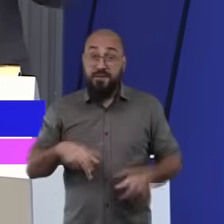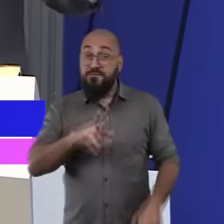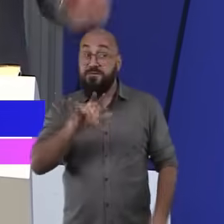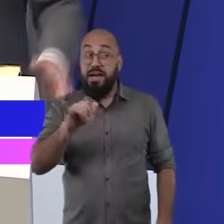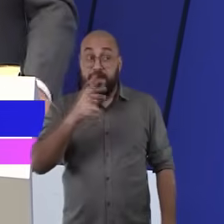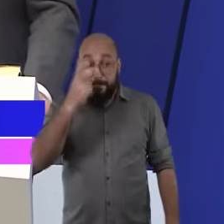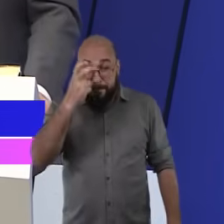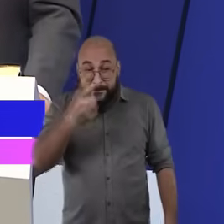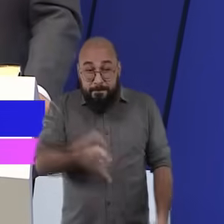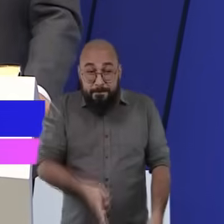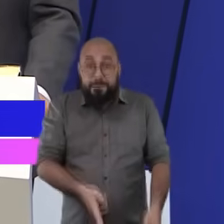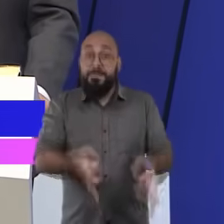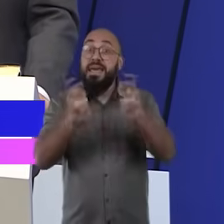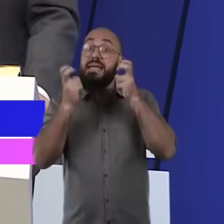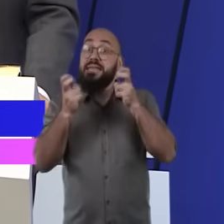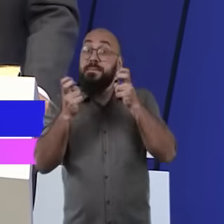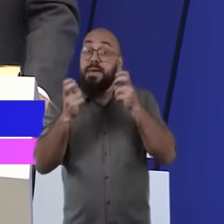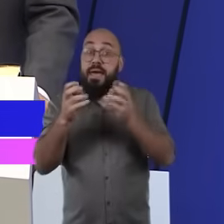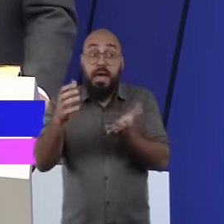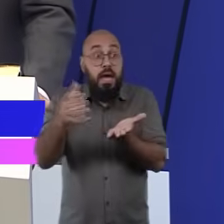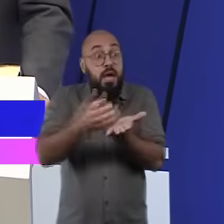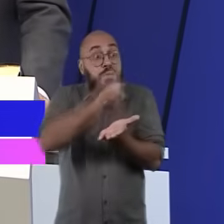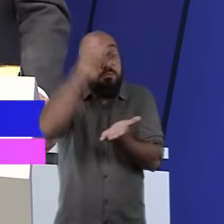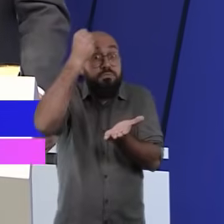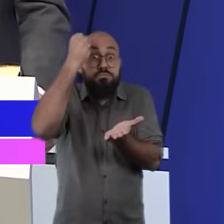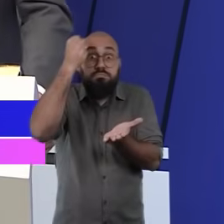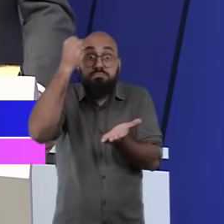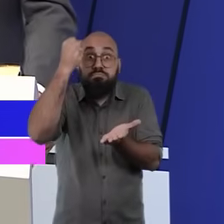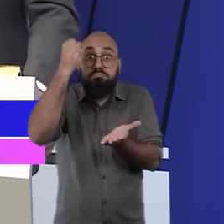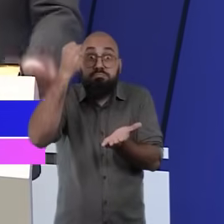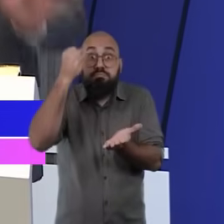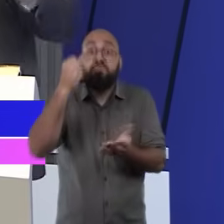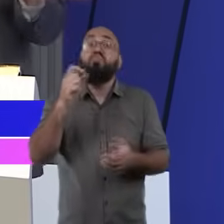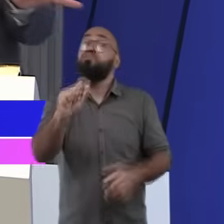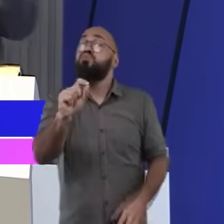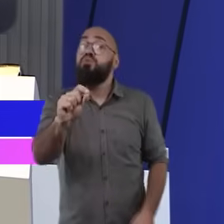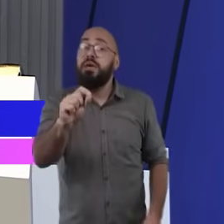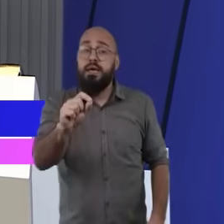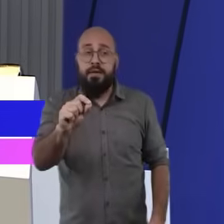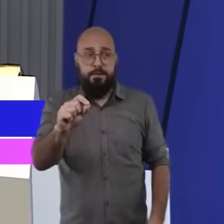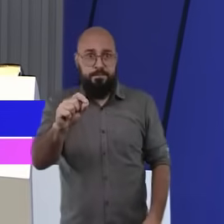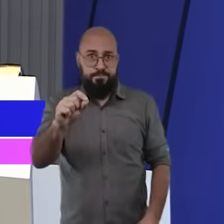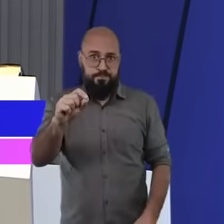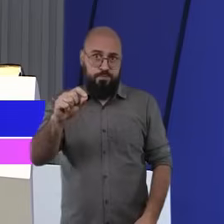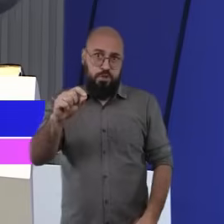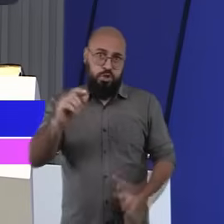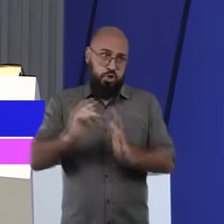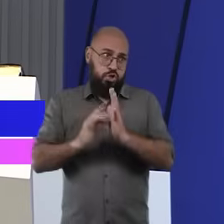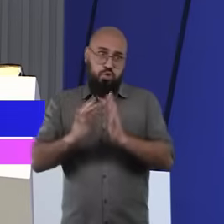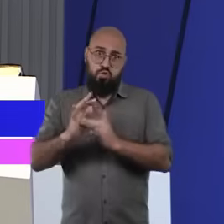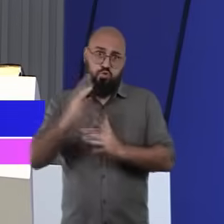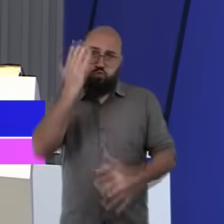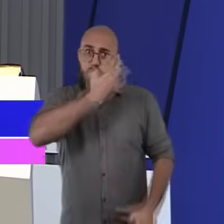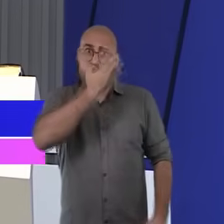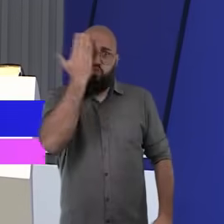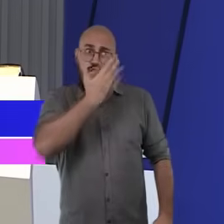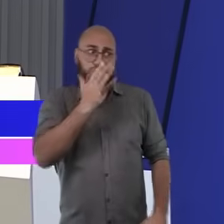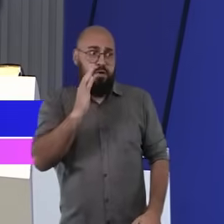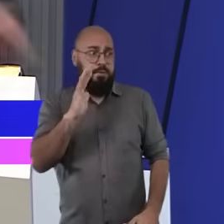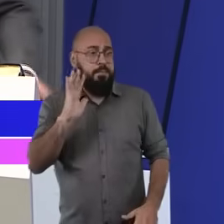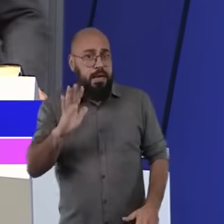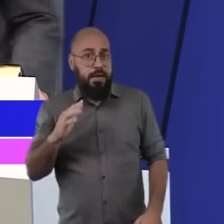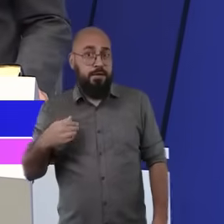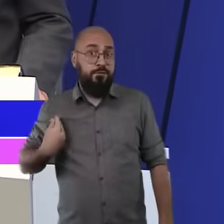identificar um sinal, que é o arrebatamento dos santos, ou seja, ele vem espiritualmente a esse mundo, ninguém vai ver, mas ele